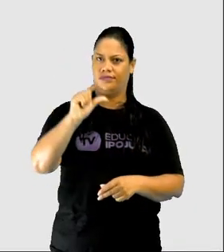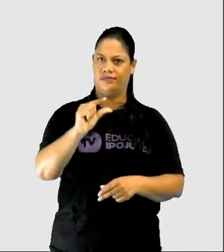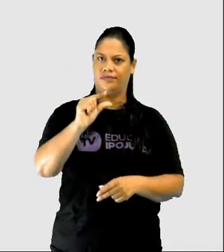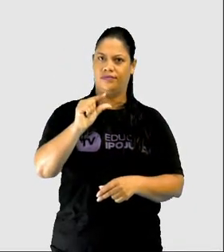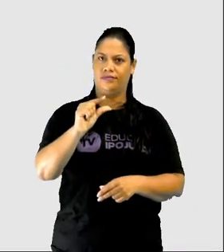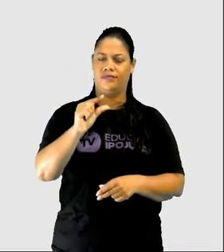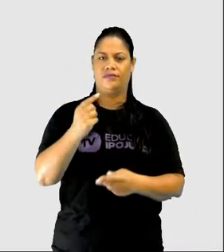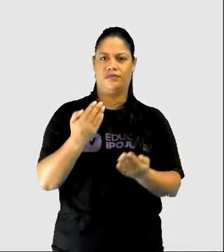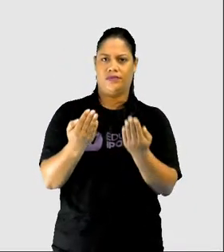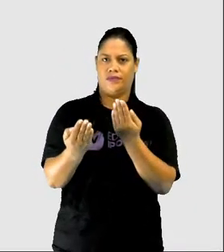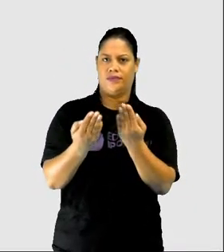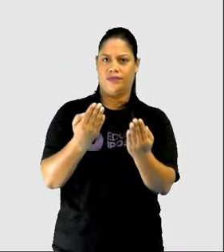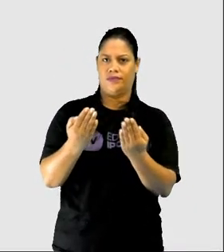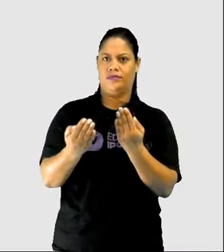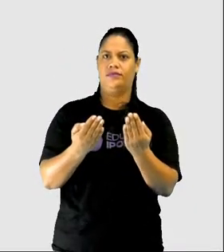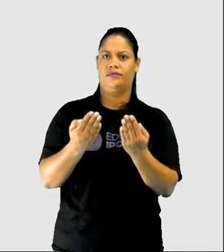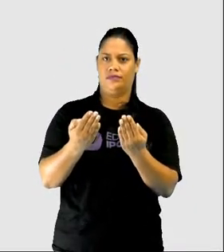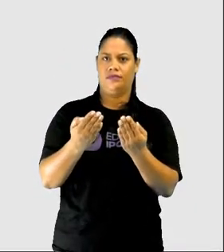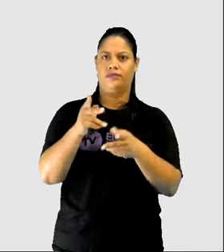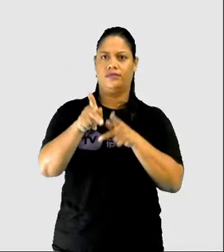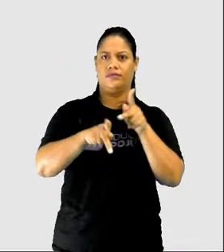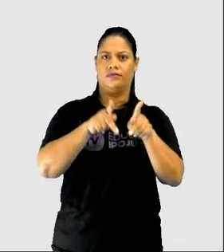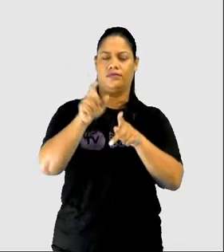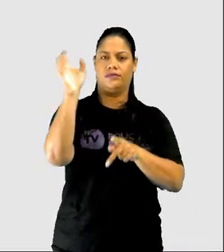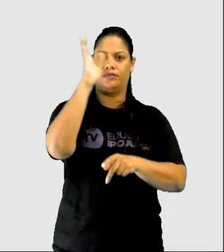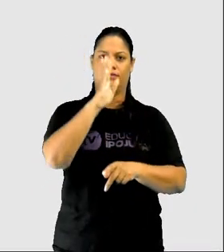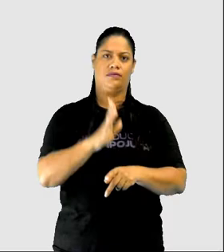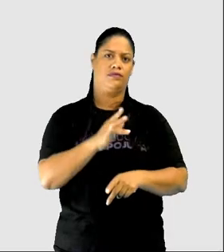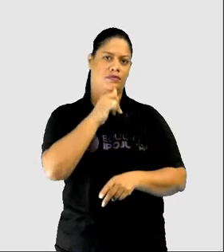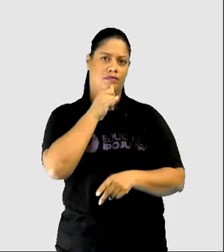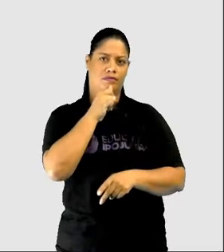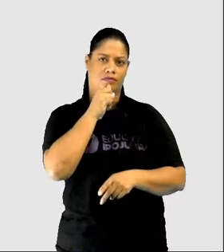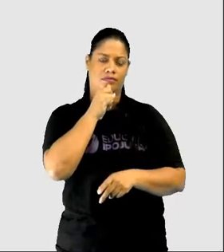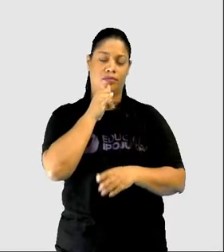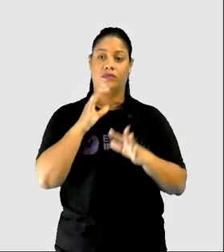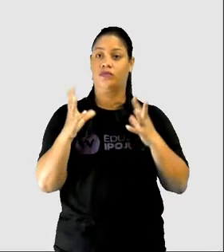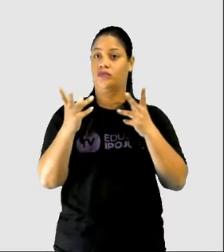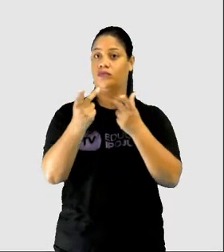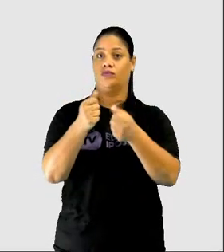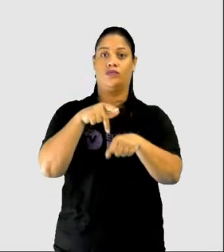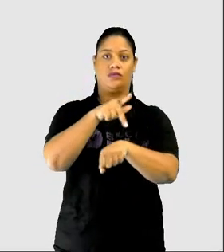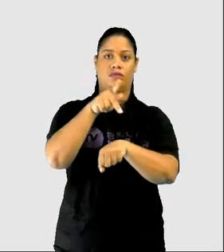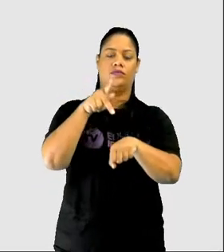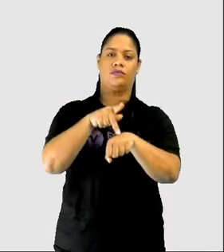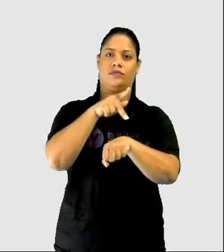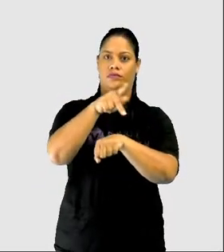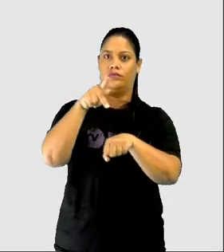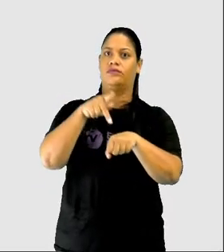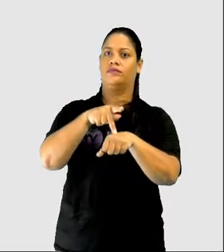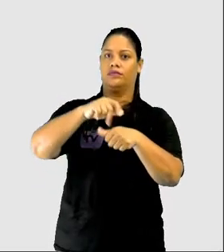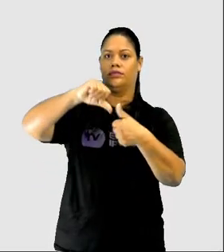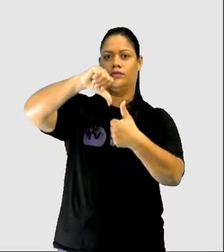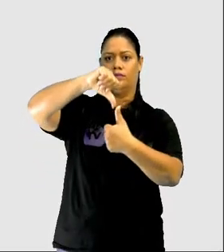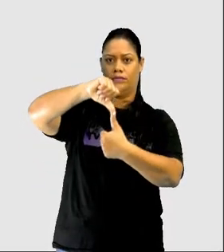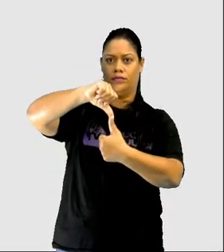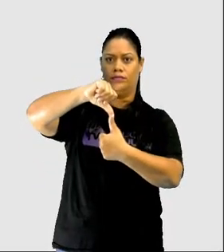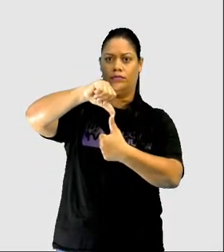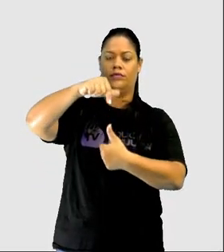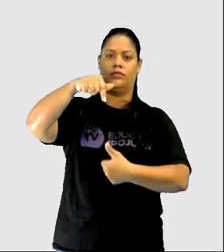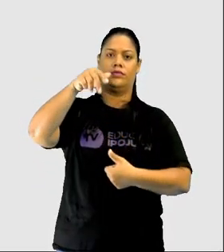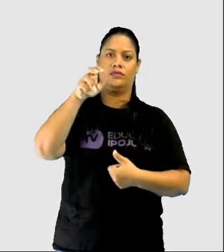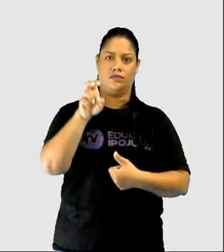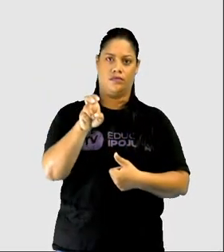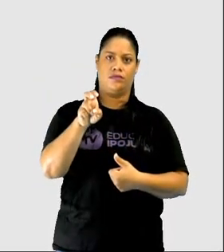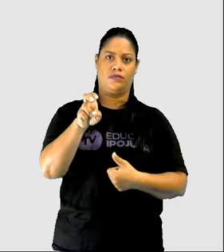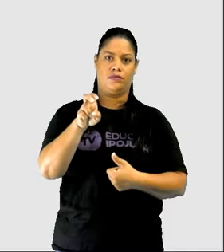em comparação com a população do Brasil, por exemplo. Aí todos os países da América Central, 75 milhões